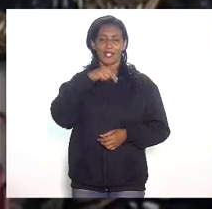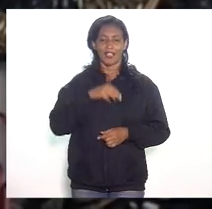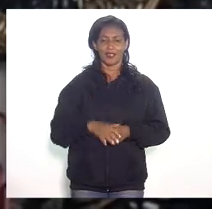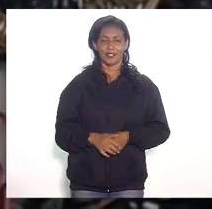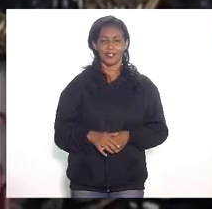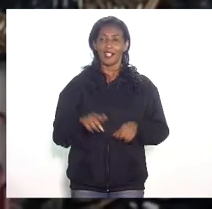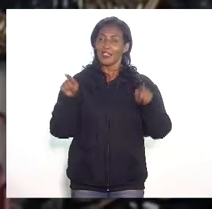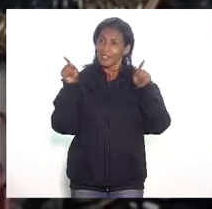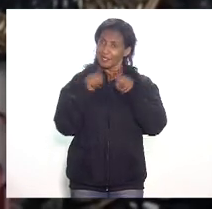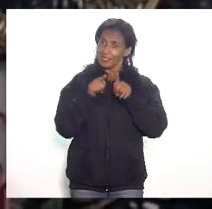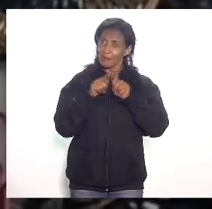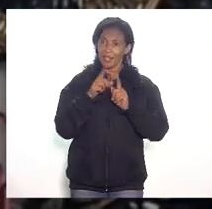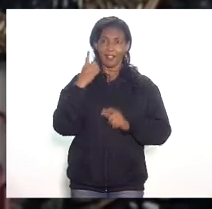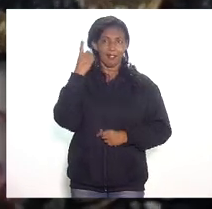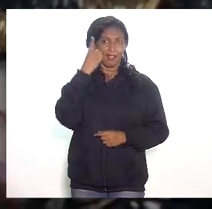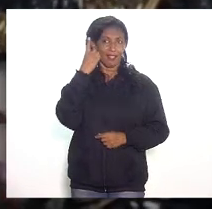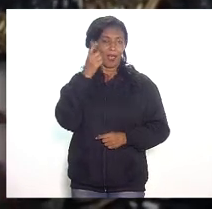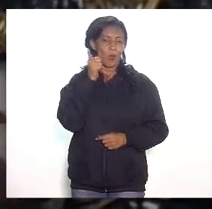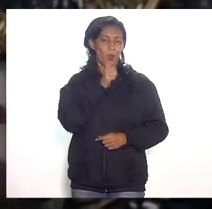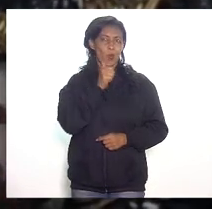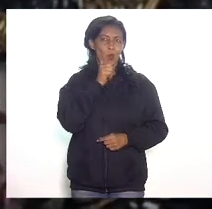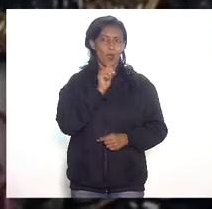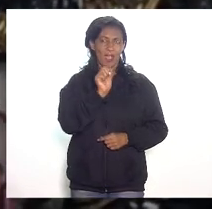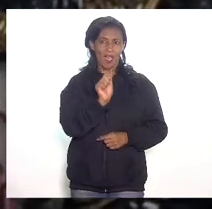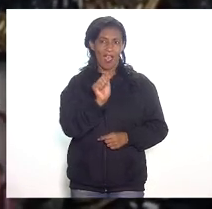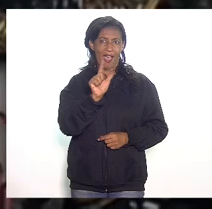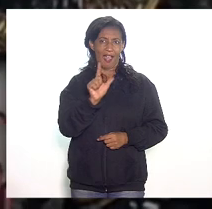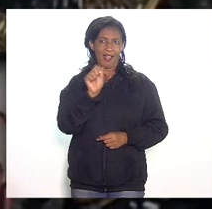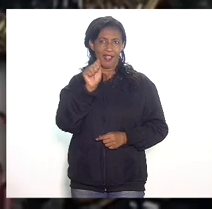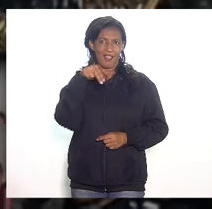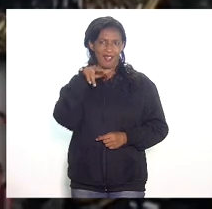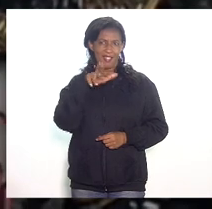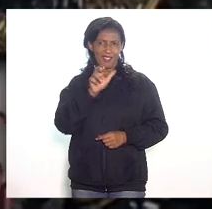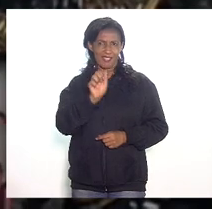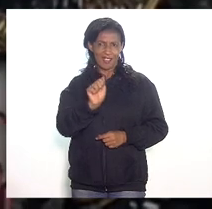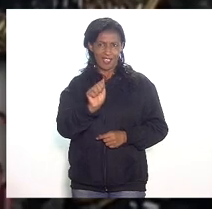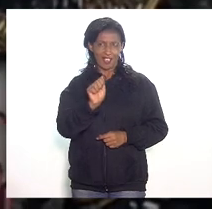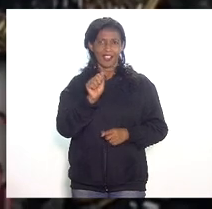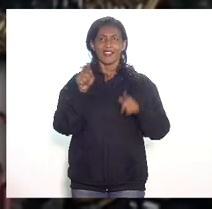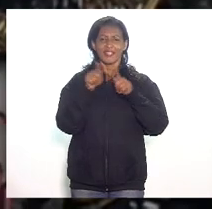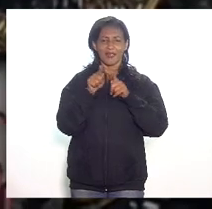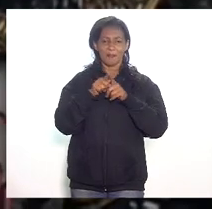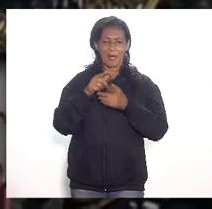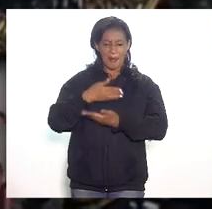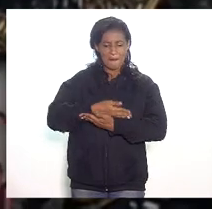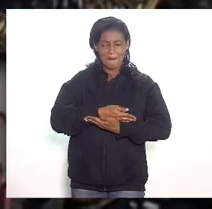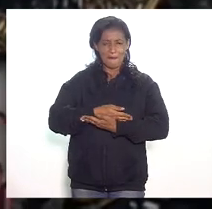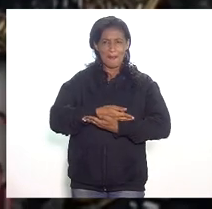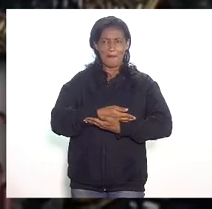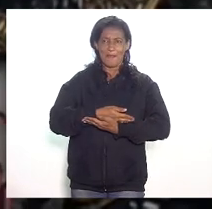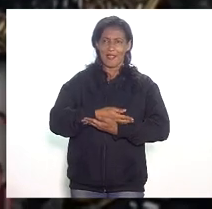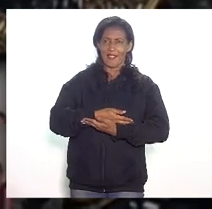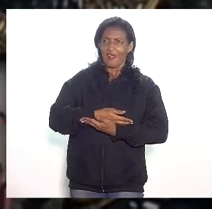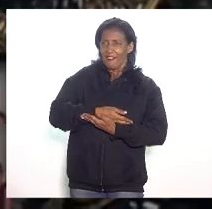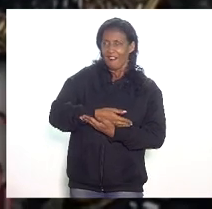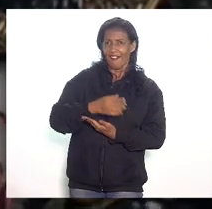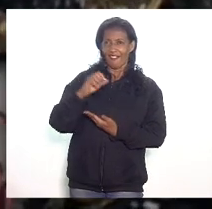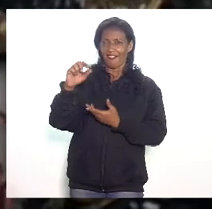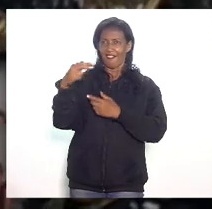deputada Alana, que estava agora há pouco com a bebezinha dela aqui na tela e isso